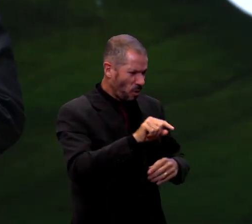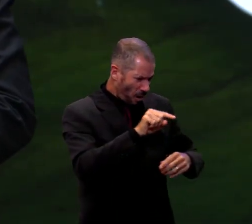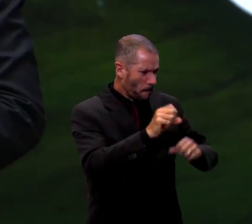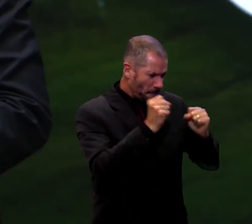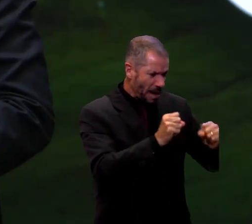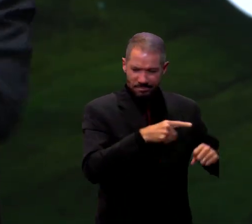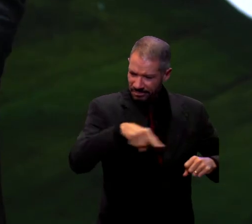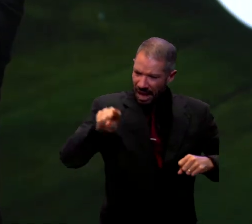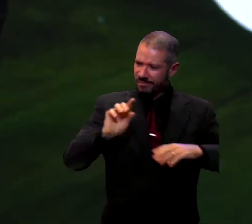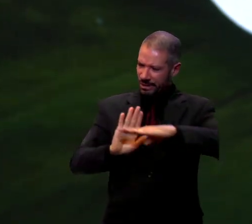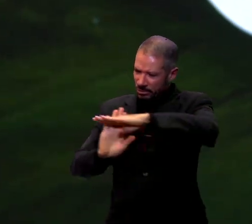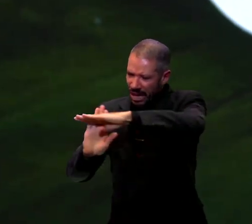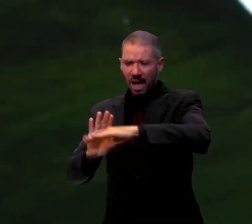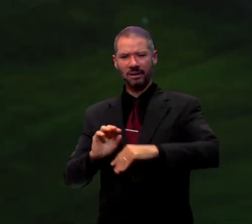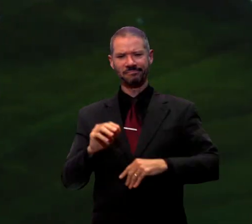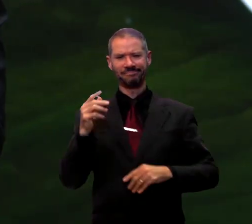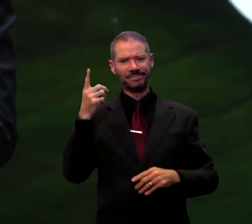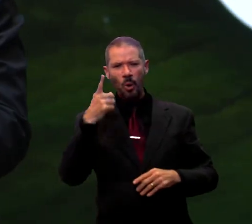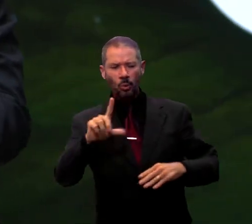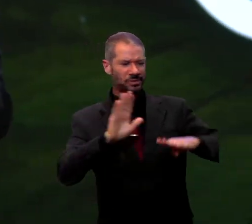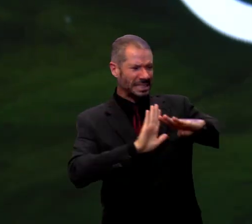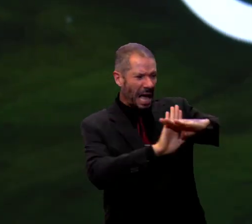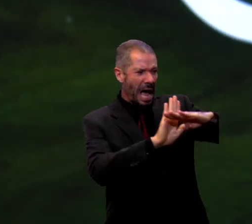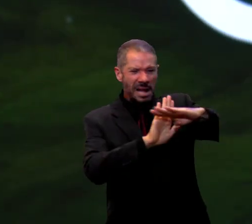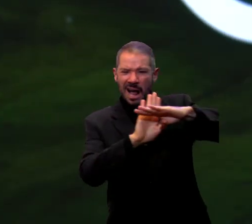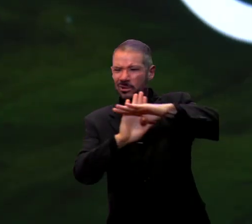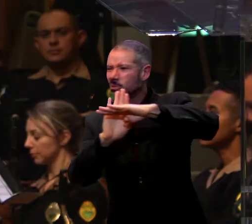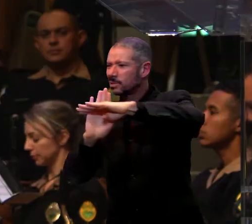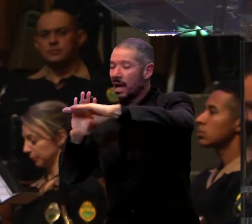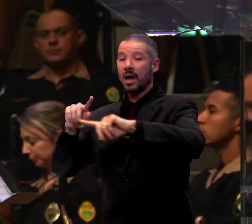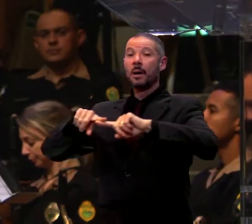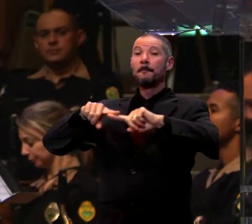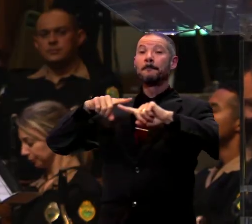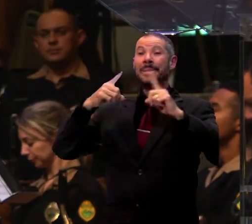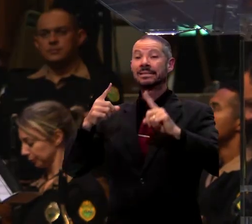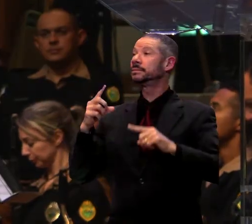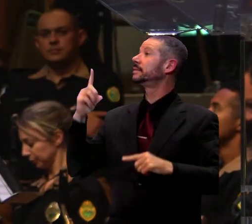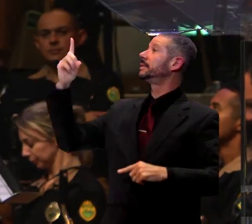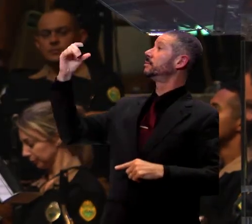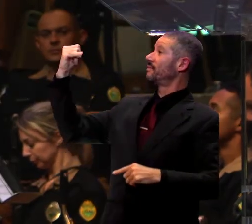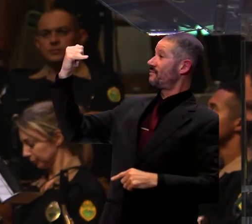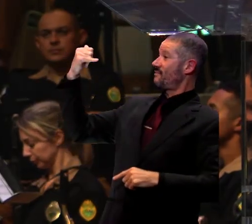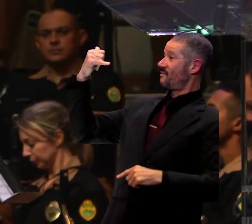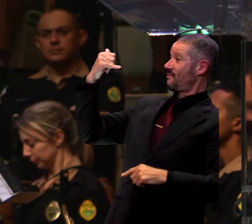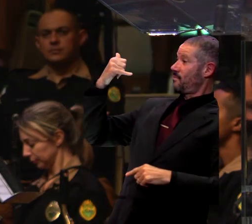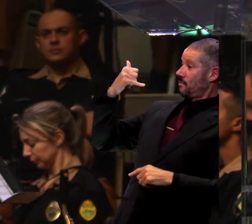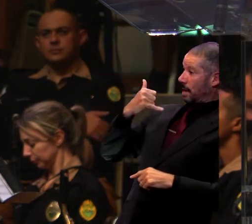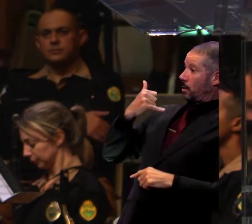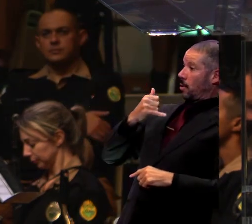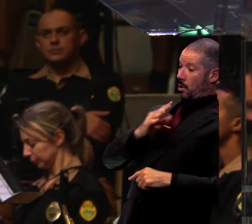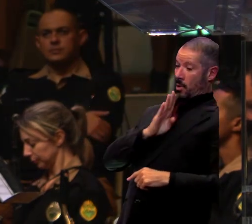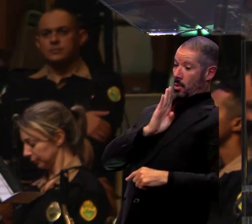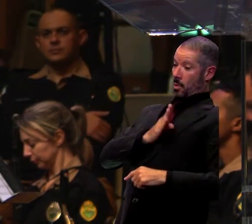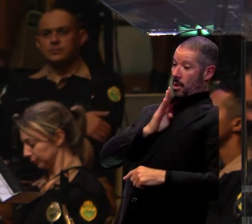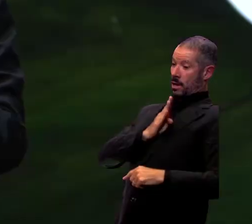ajudar. E talvez você não consiga ajudar todo mundo, mas se Deus falou, Se o teu coração se moveu de alguma